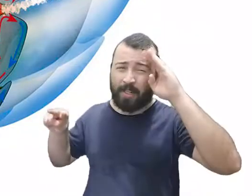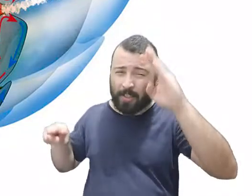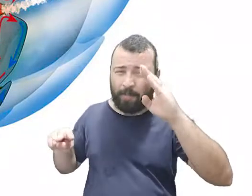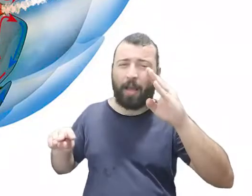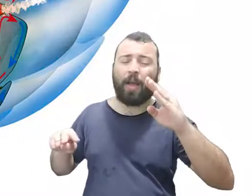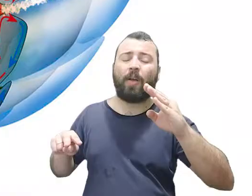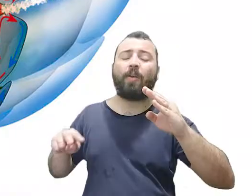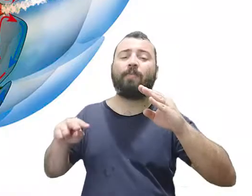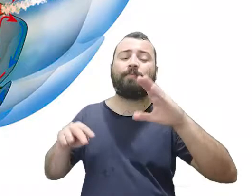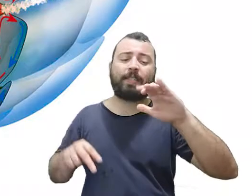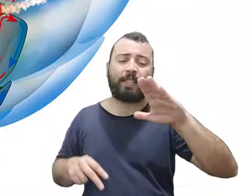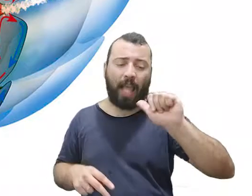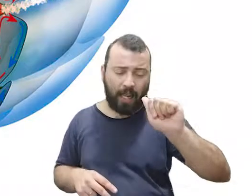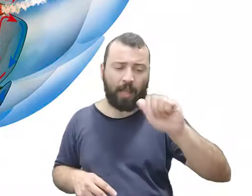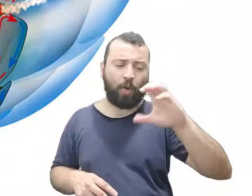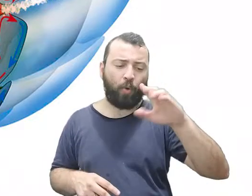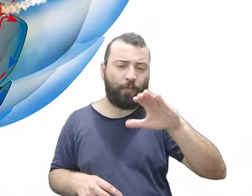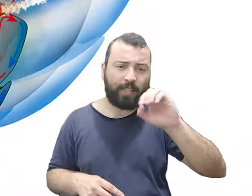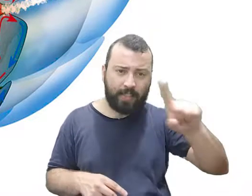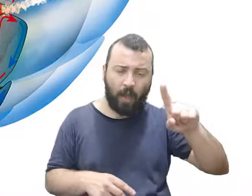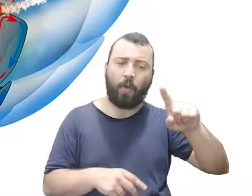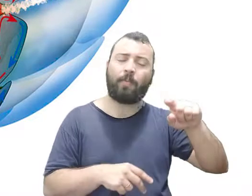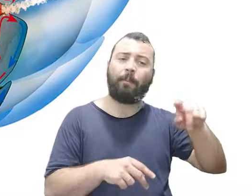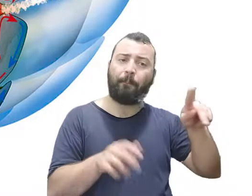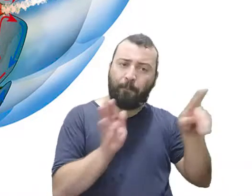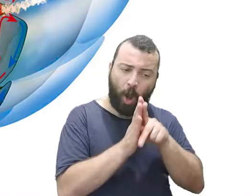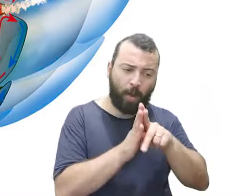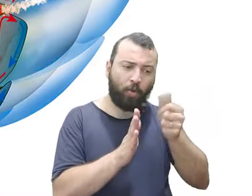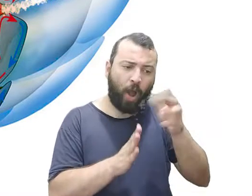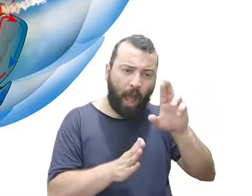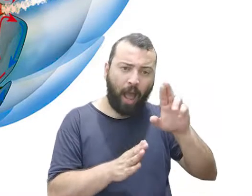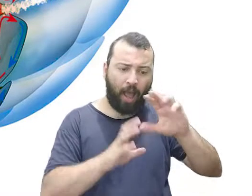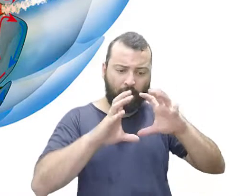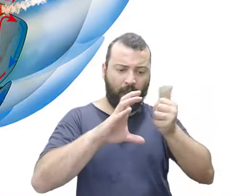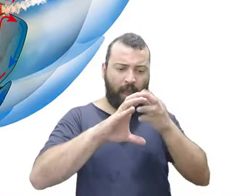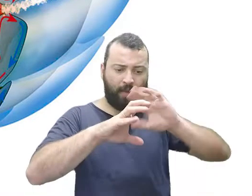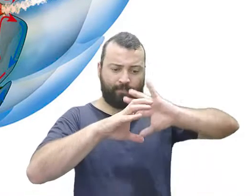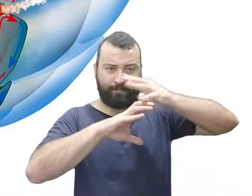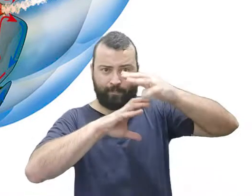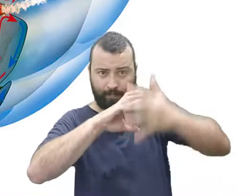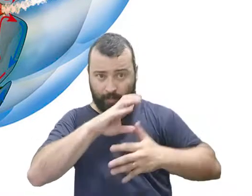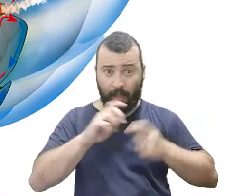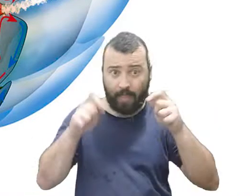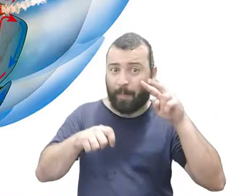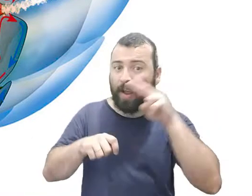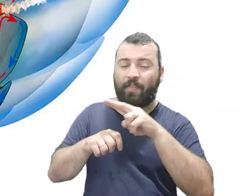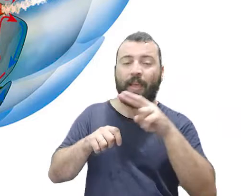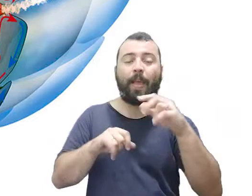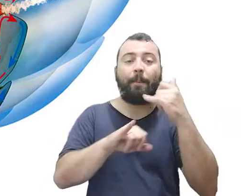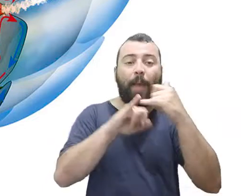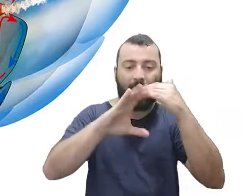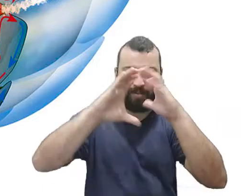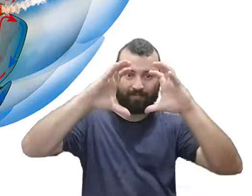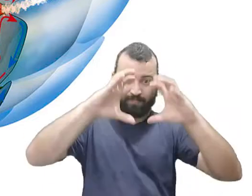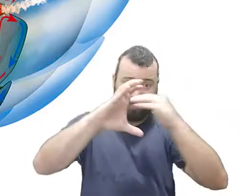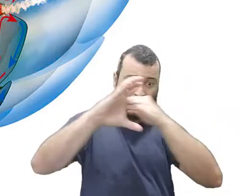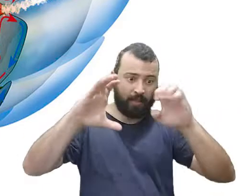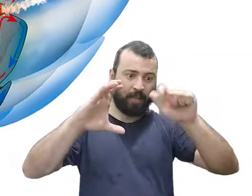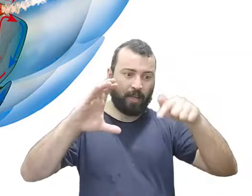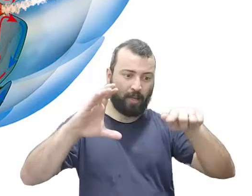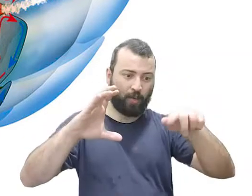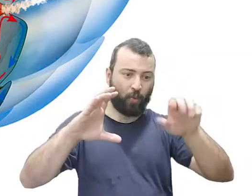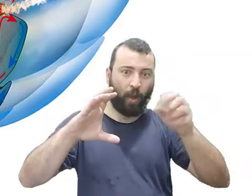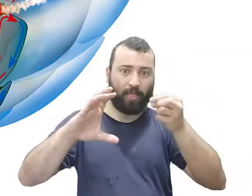principais células de convecção que compõem o sistema de circulação de ar na atmosfera. E a gente vê aqui, próximo do Equador, a zona de